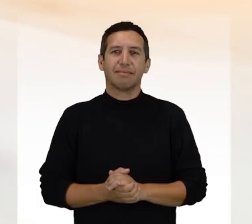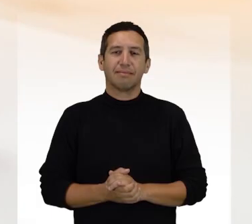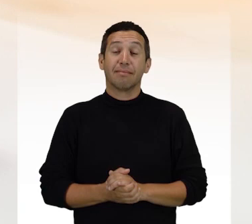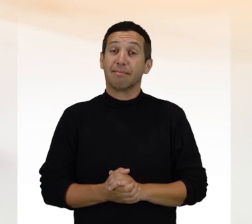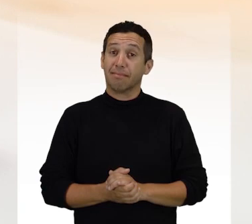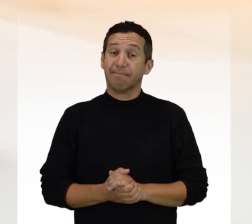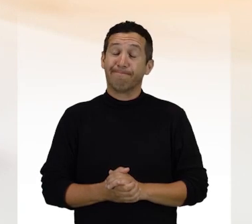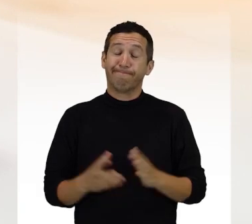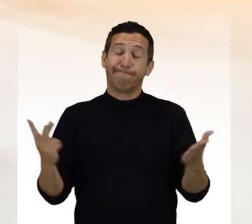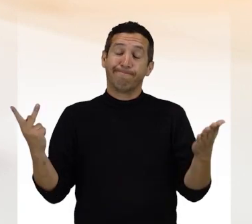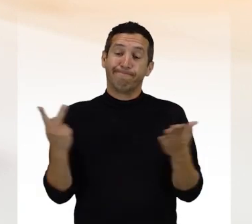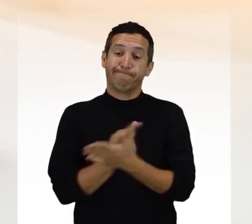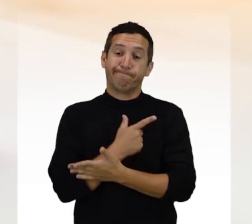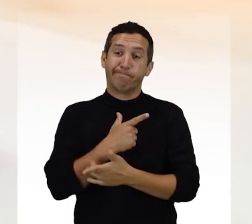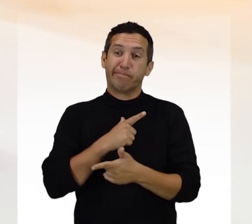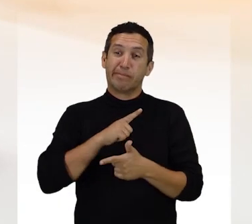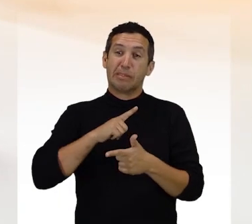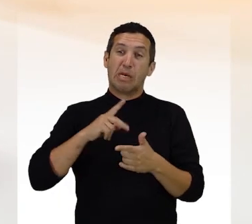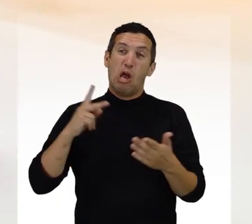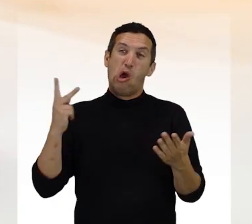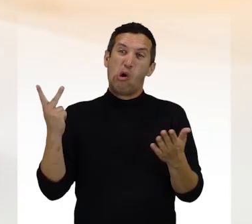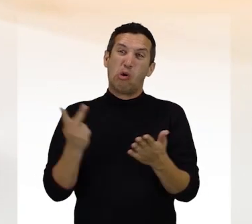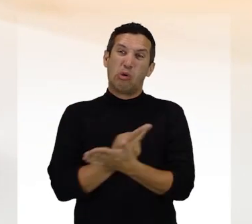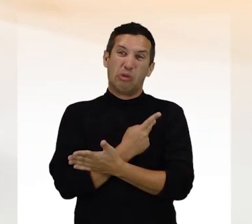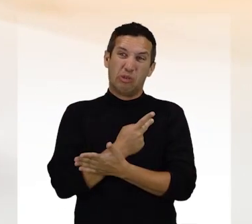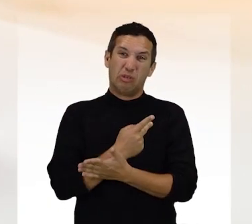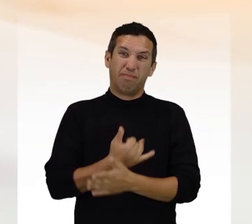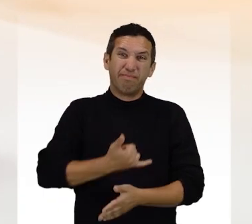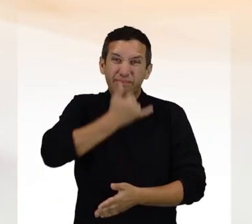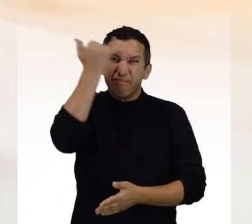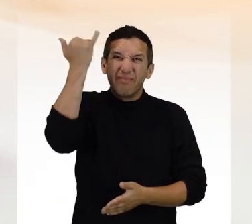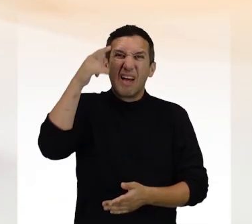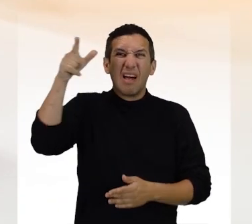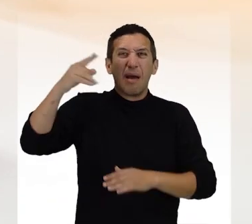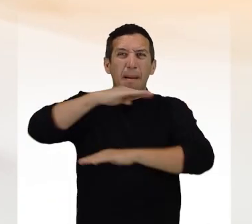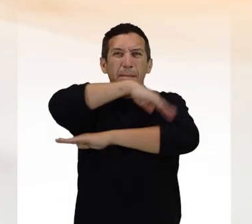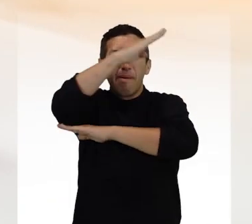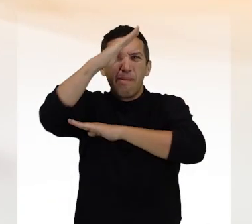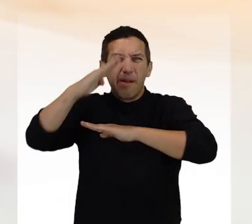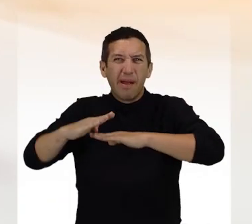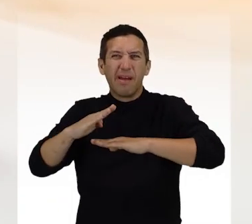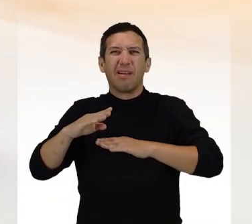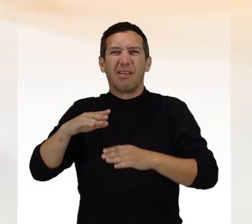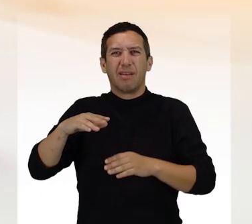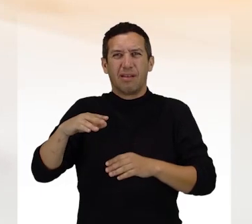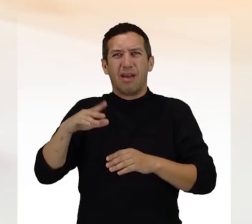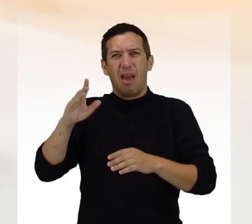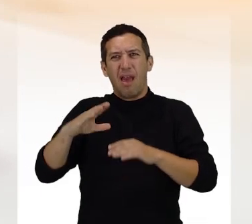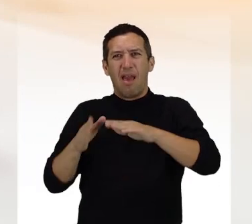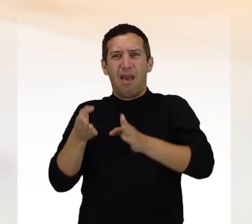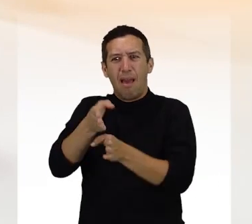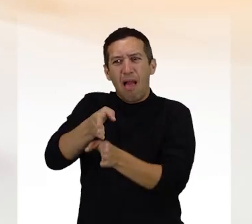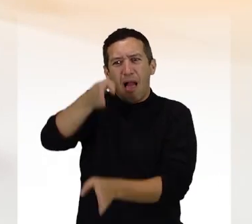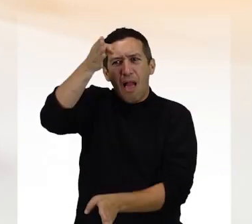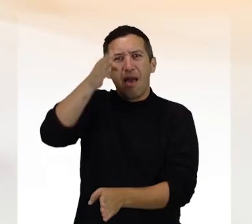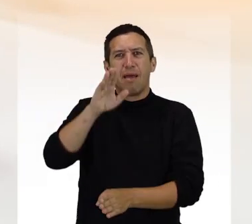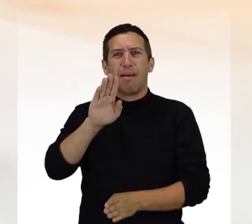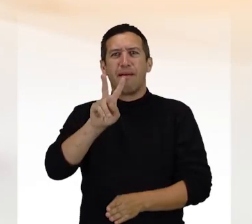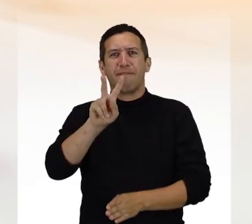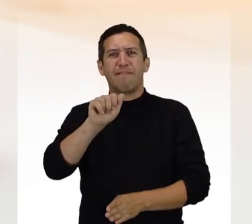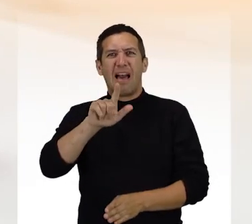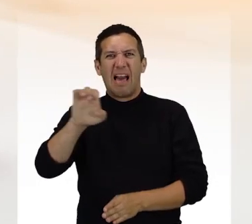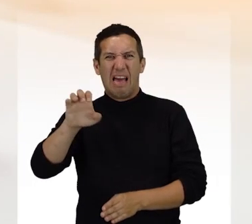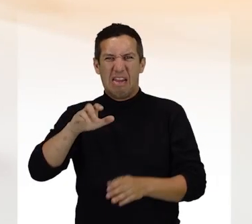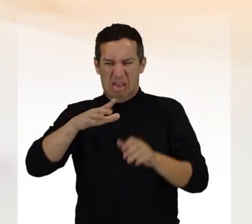O desastre ambiental em Brumadinho ocorreu em razão do rompimento de uma barragem da Vale e causou a liberação de vários litros